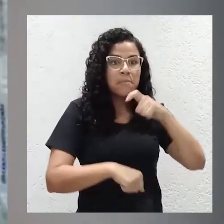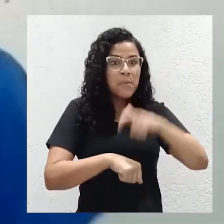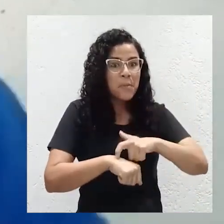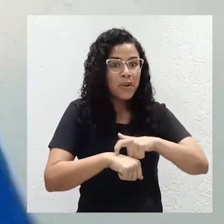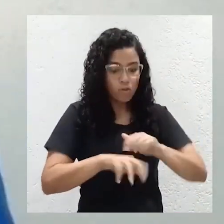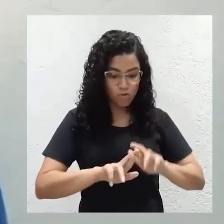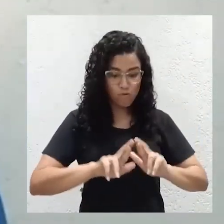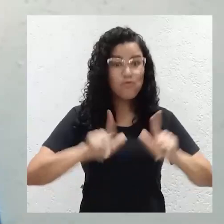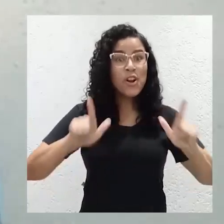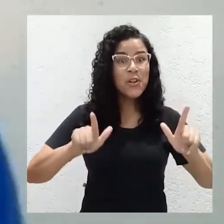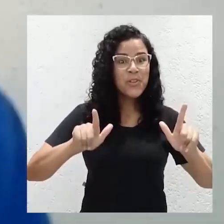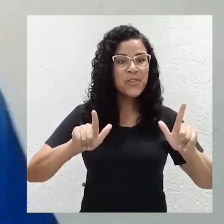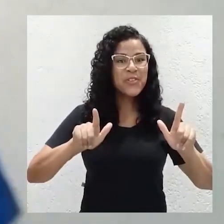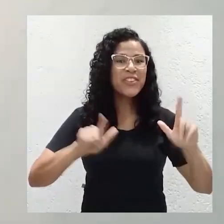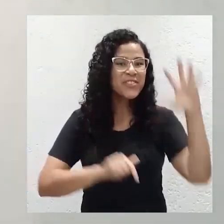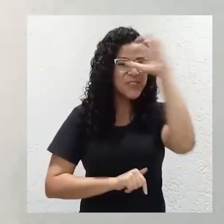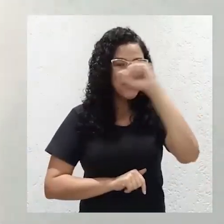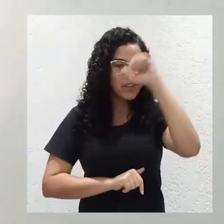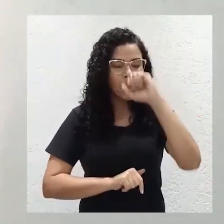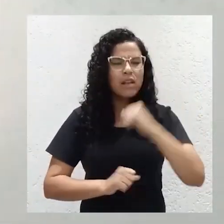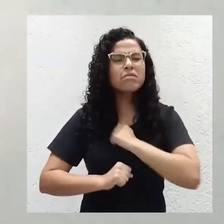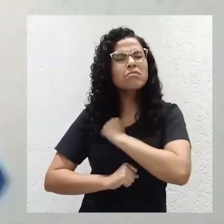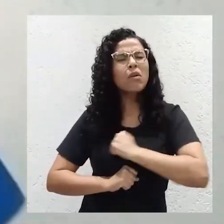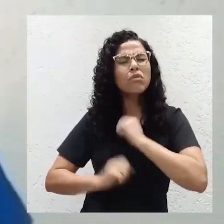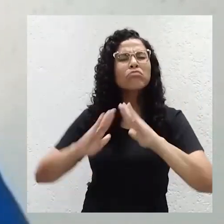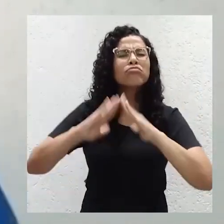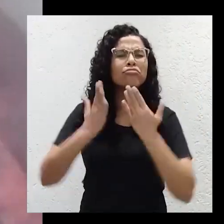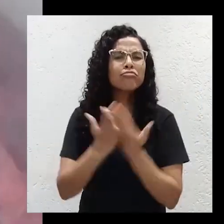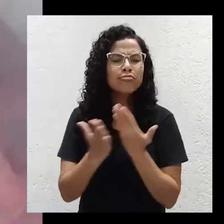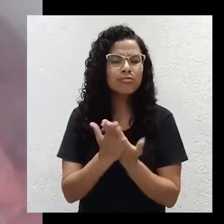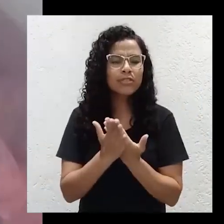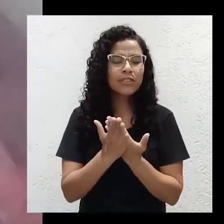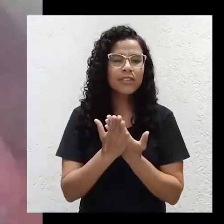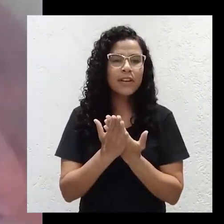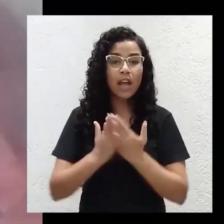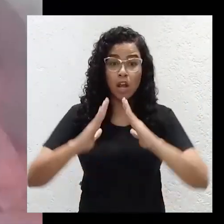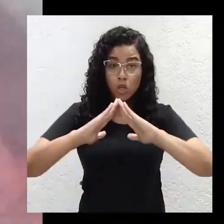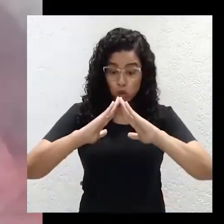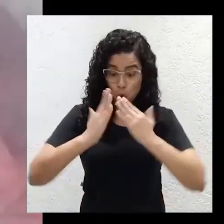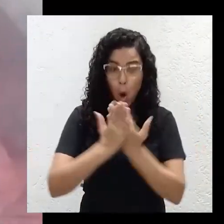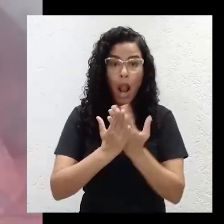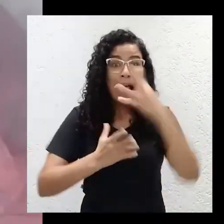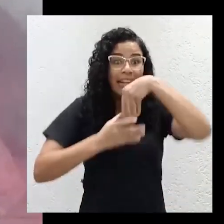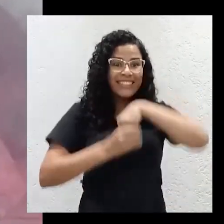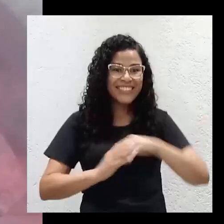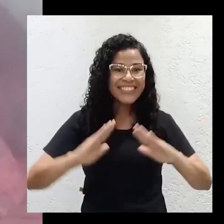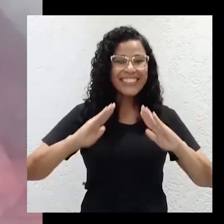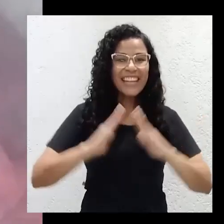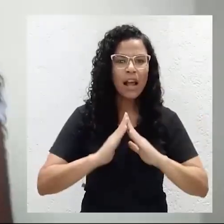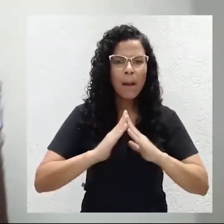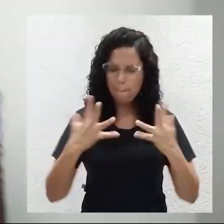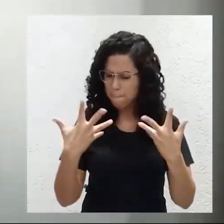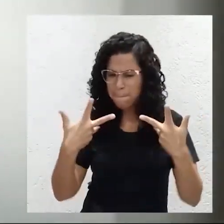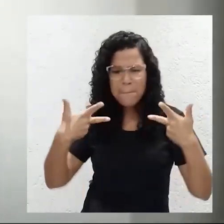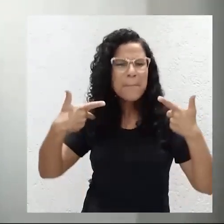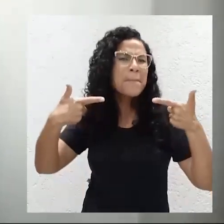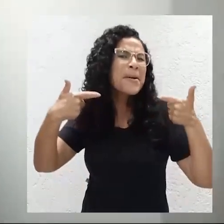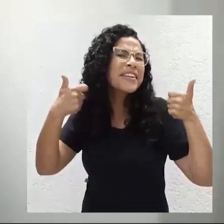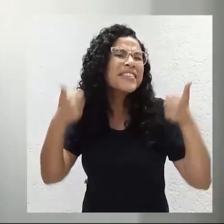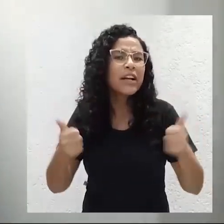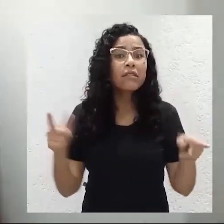aprendizado. Uma nova maneira de aprender e matar a saudade da escola. É minha escola em casa. É